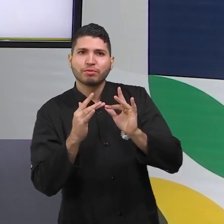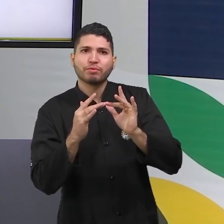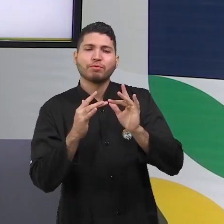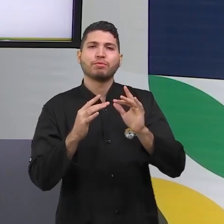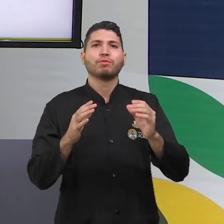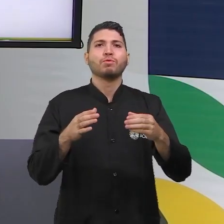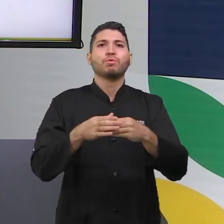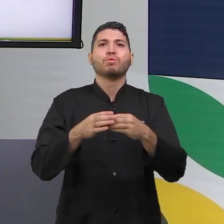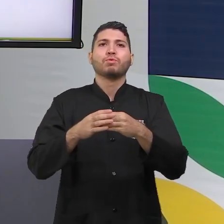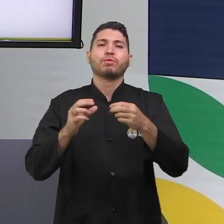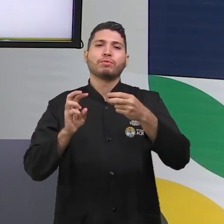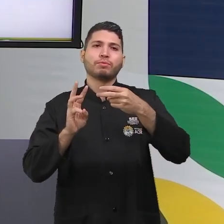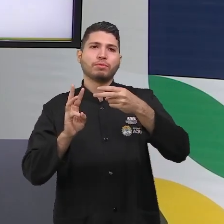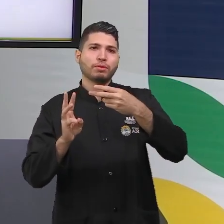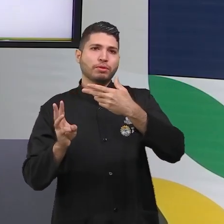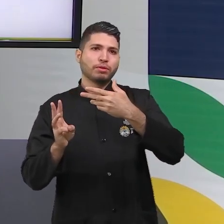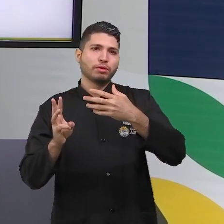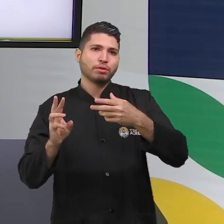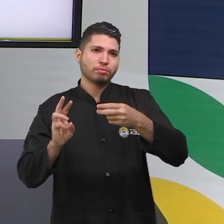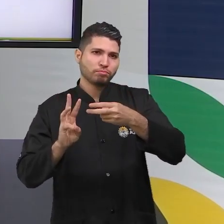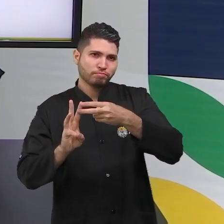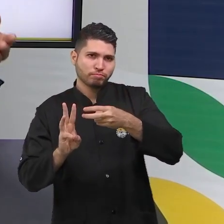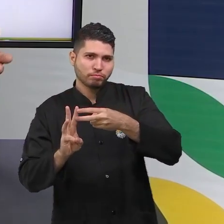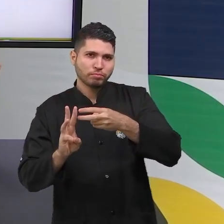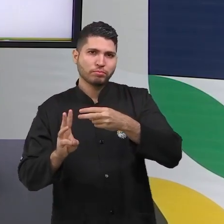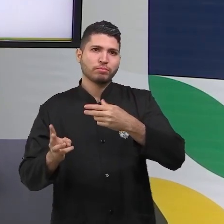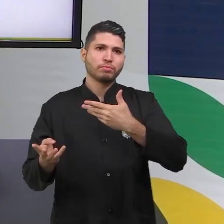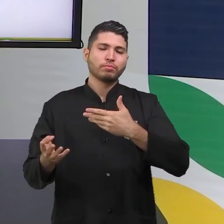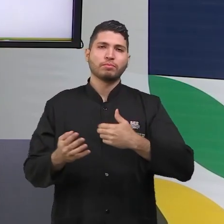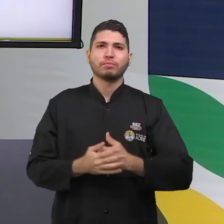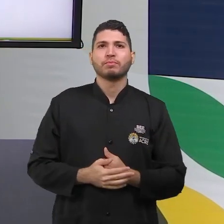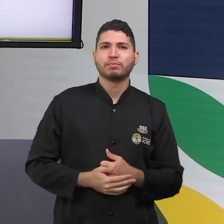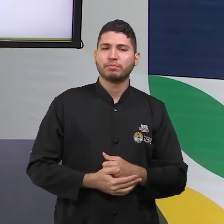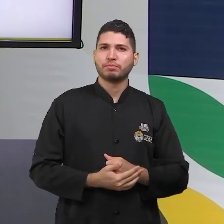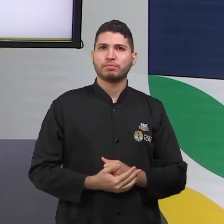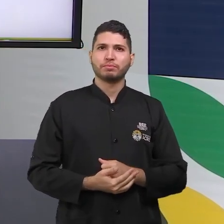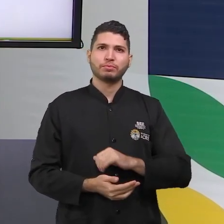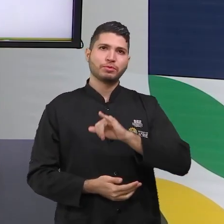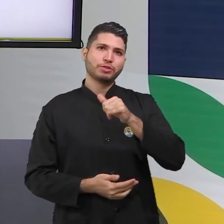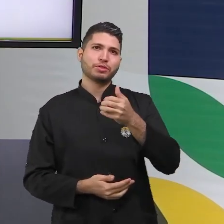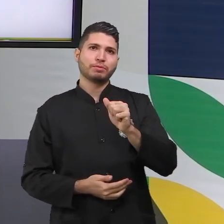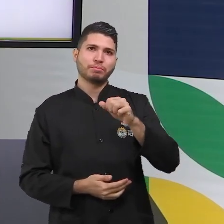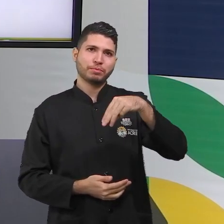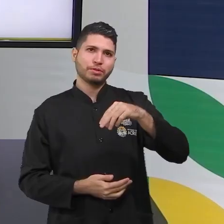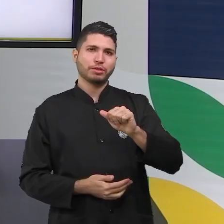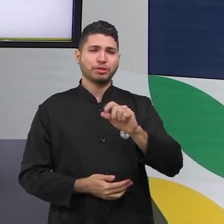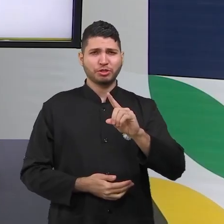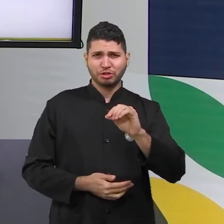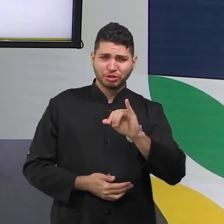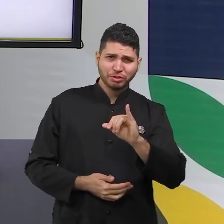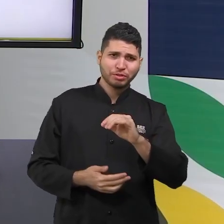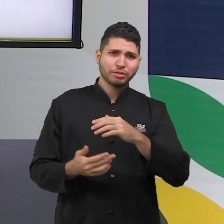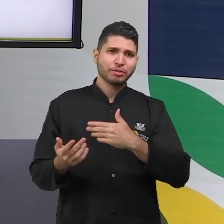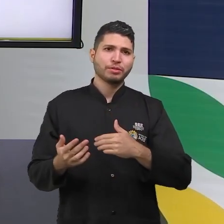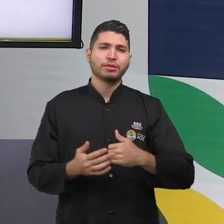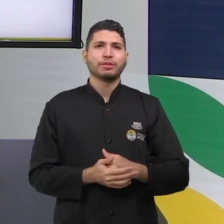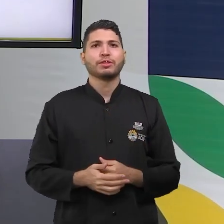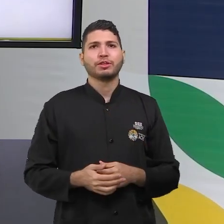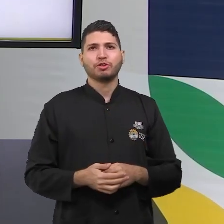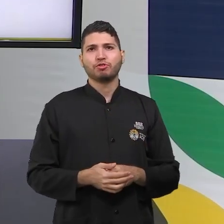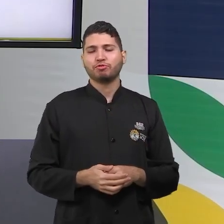gente não via, assim, a dominação do homem sobre a mulher, nem vice-versa. A gente via